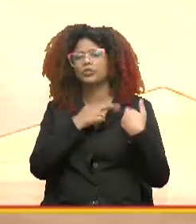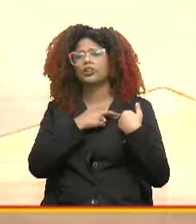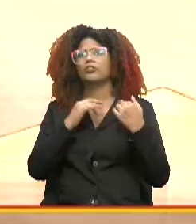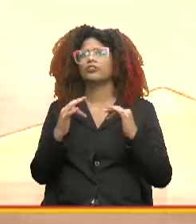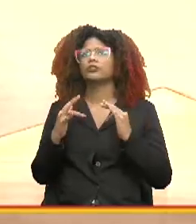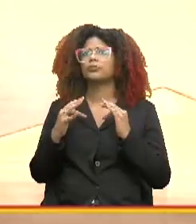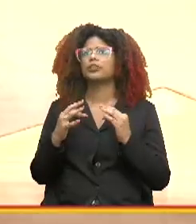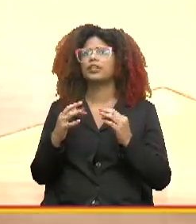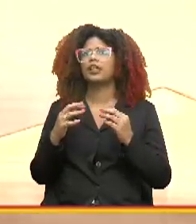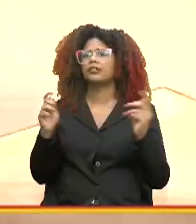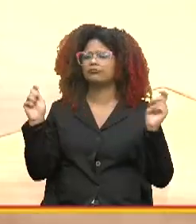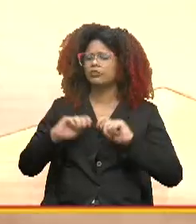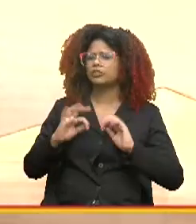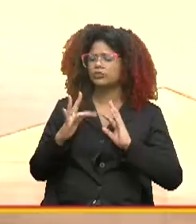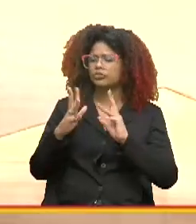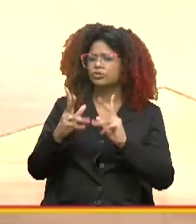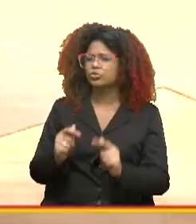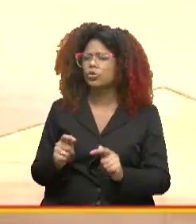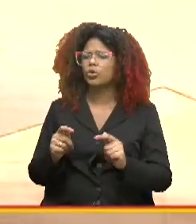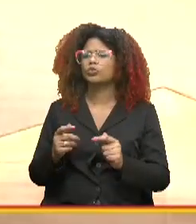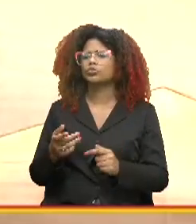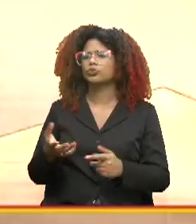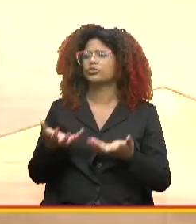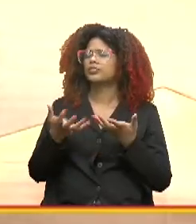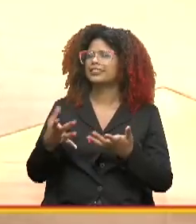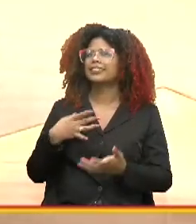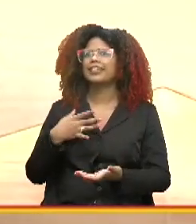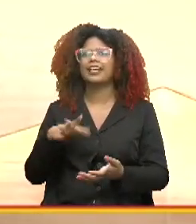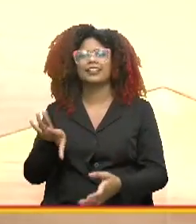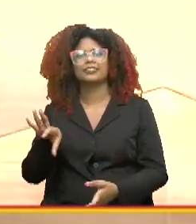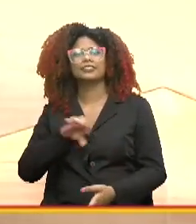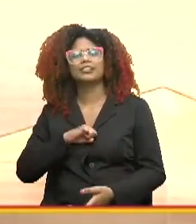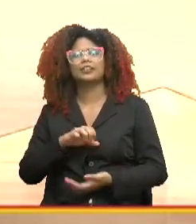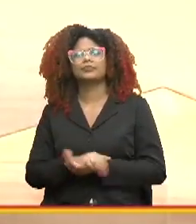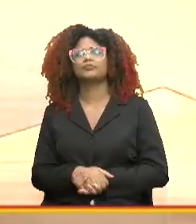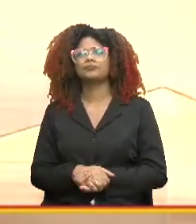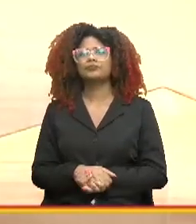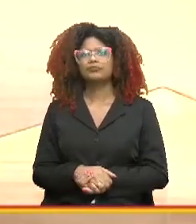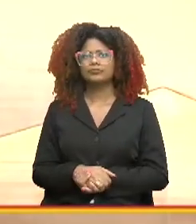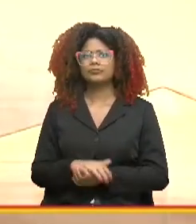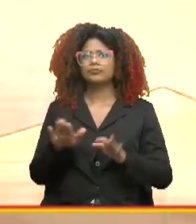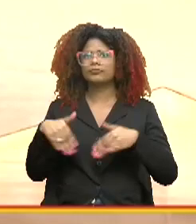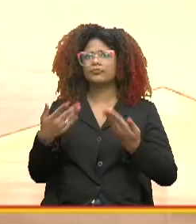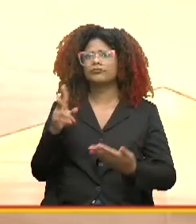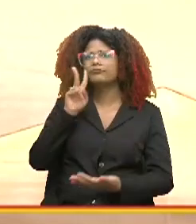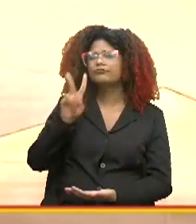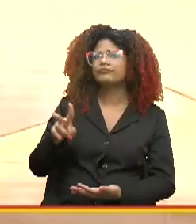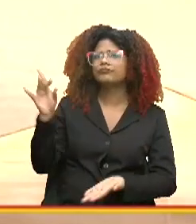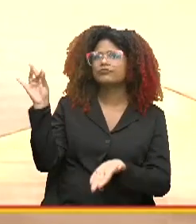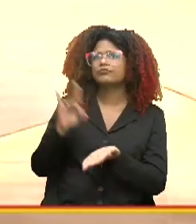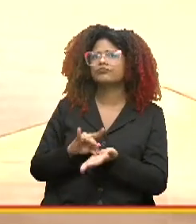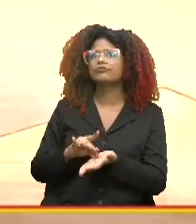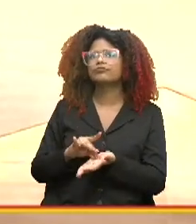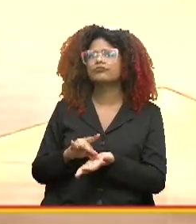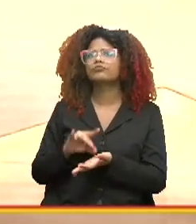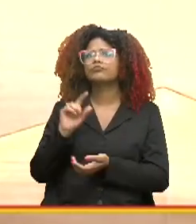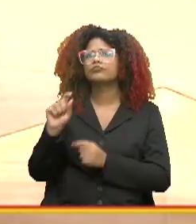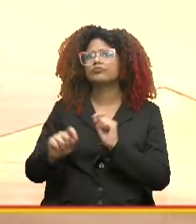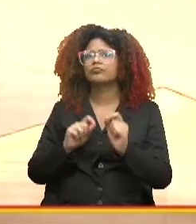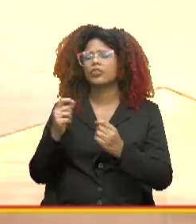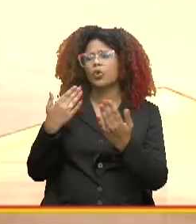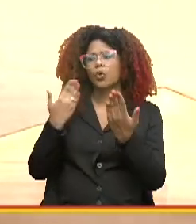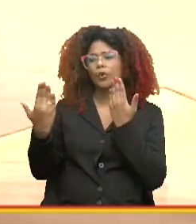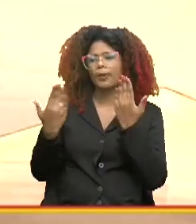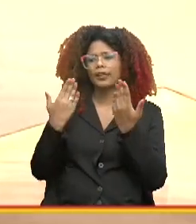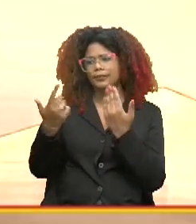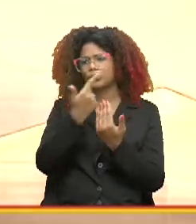pretendentes então nós temos um tema de cooperação judiciário né então eu vejo realmente que em